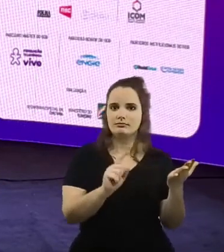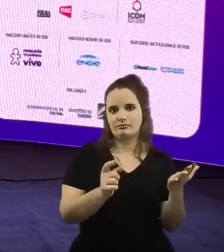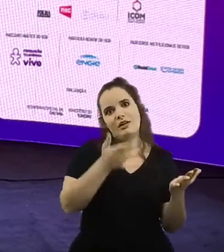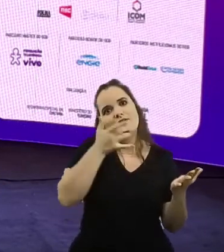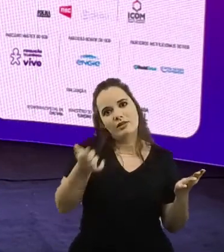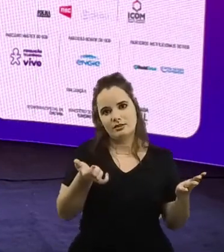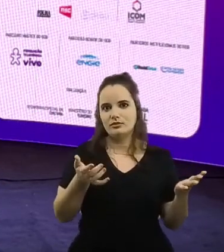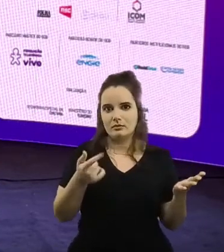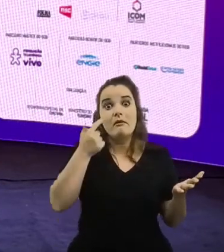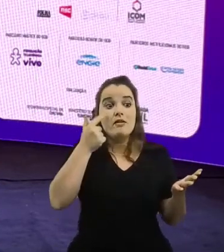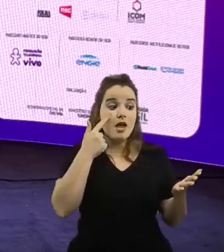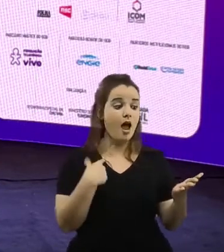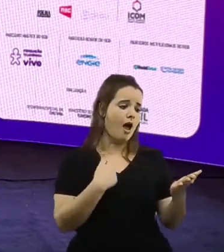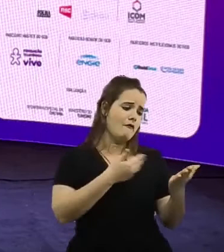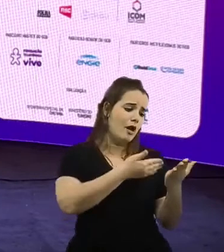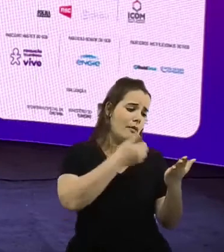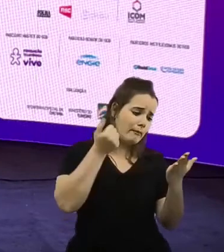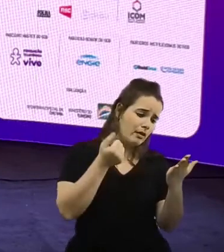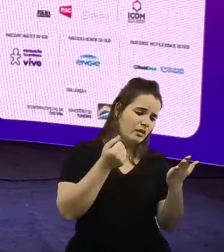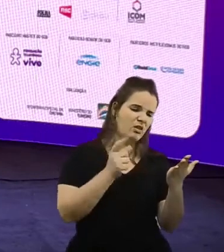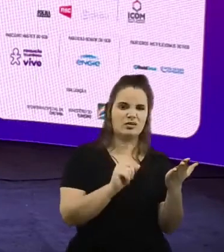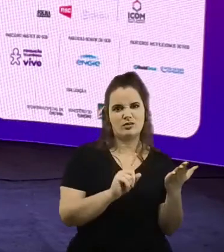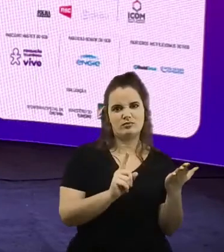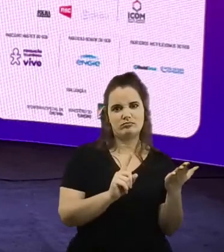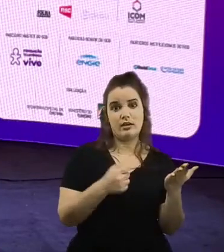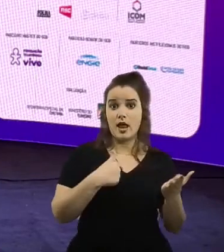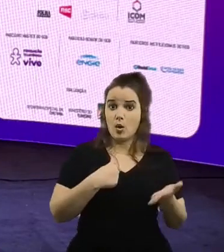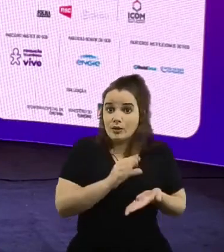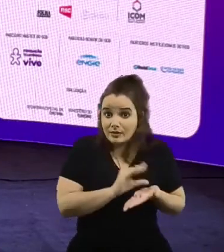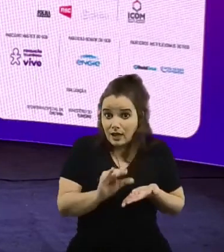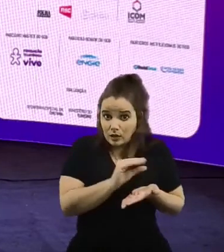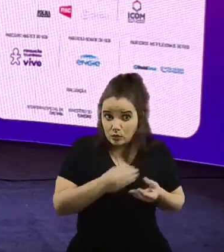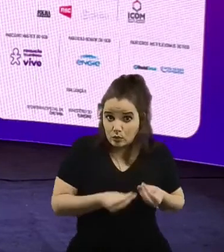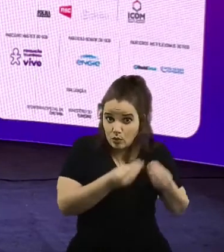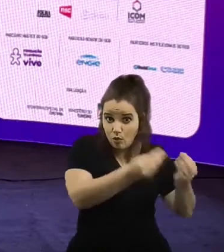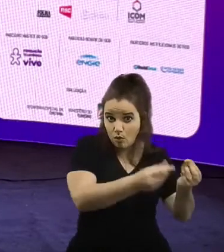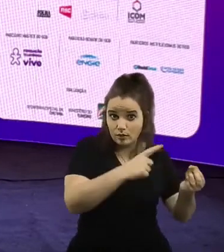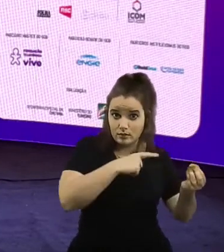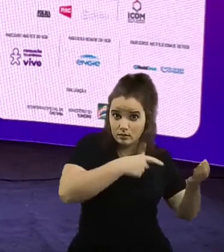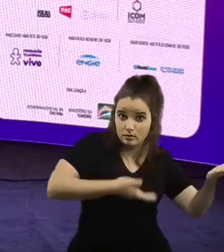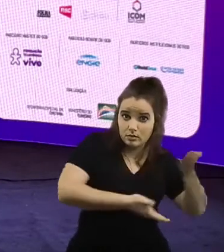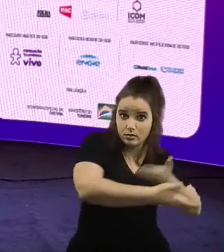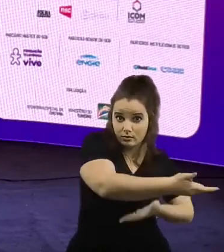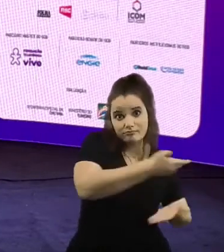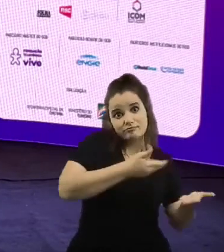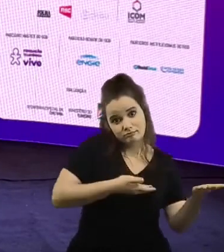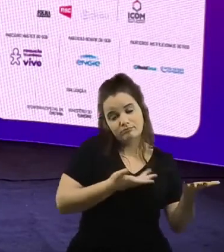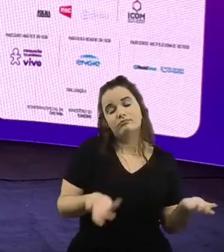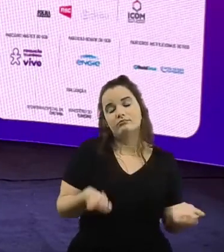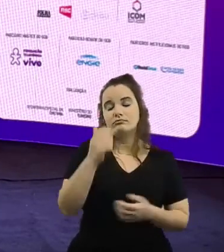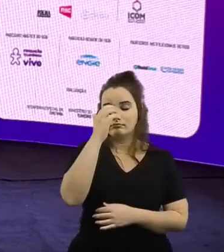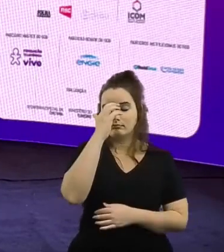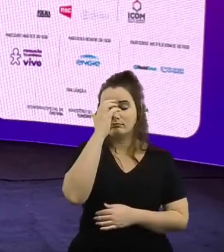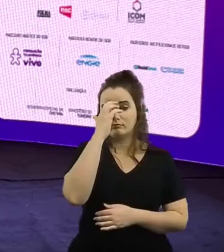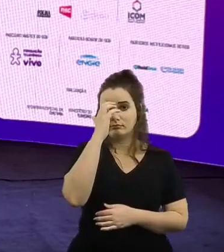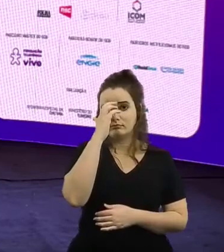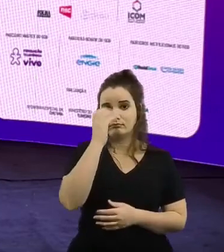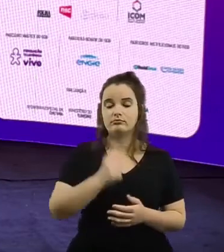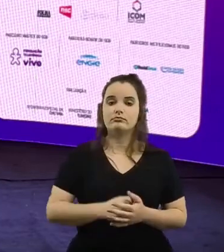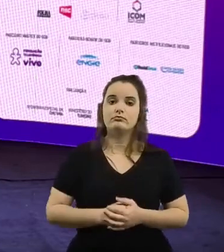está fazendo uma troca justa entre o dado que você está entregando para aquela empresa e o que você está recebendo em troca em forma de serviço,